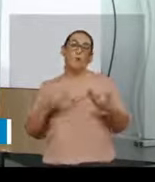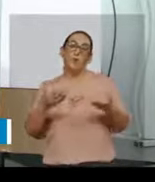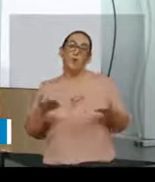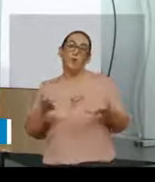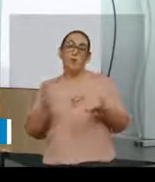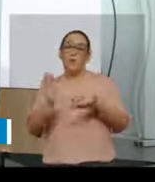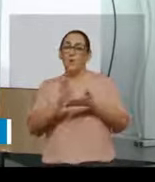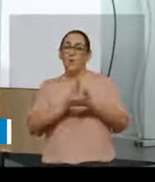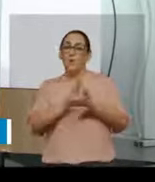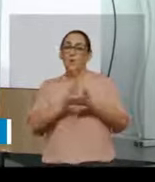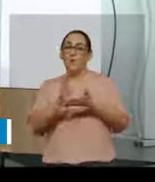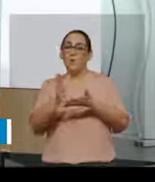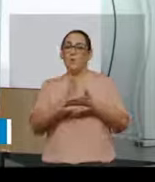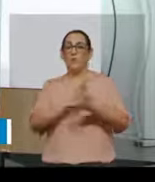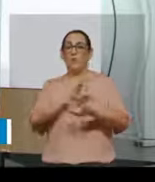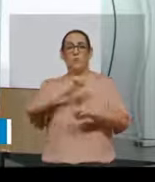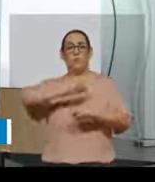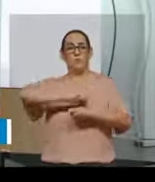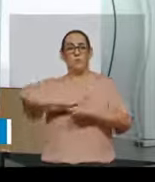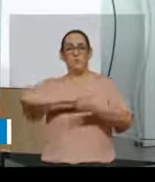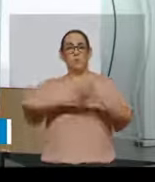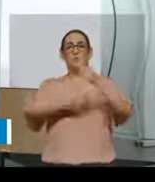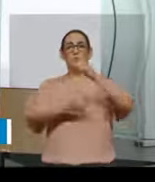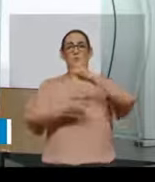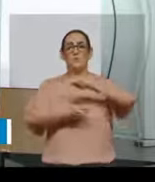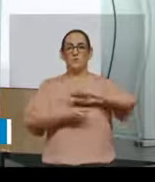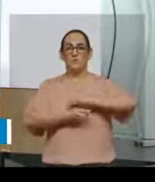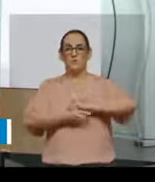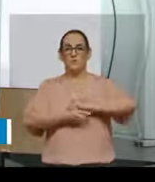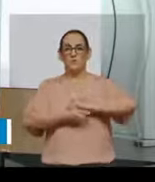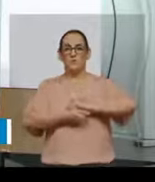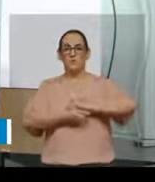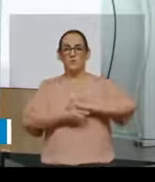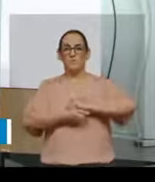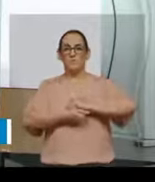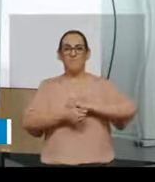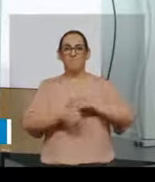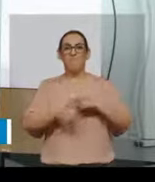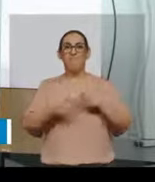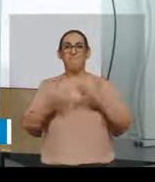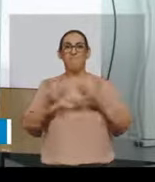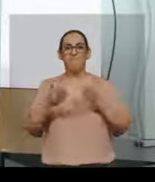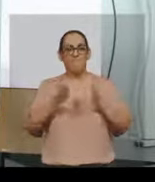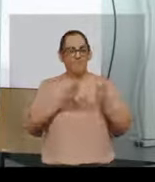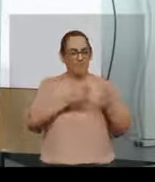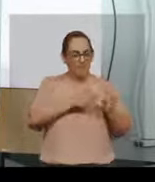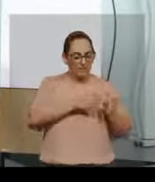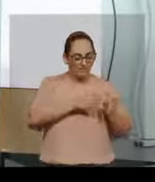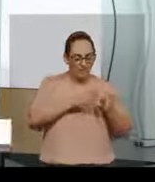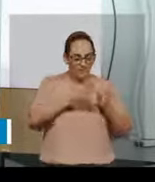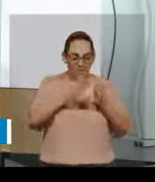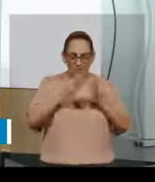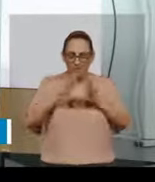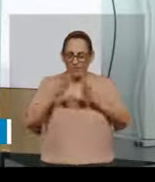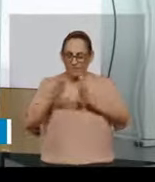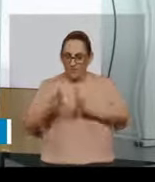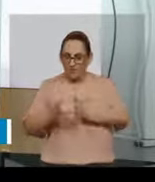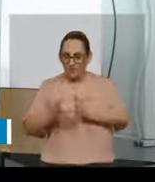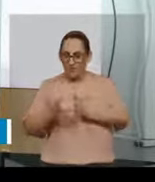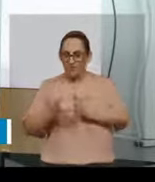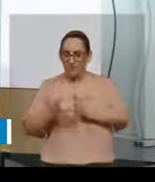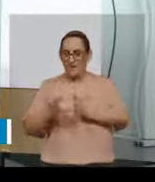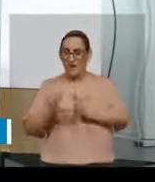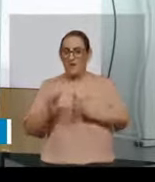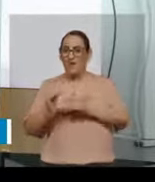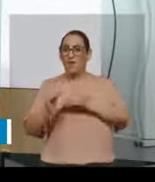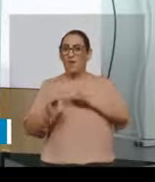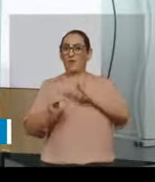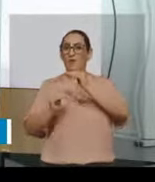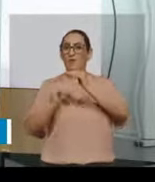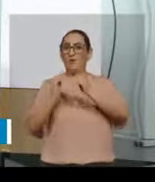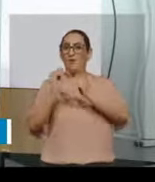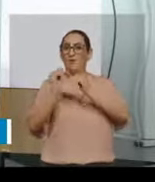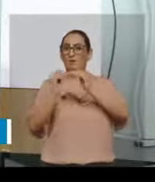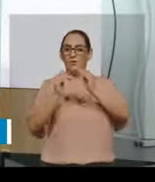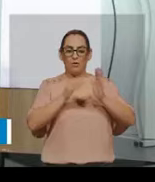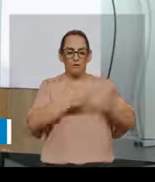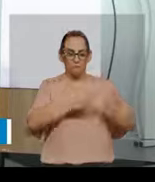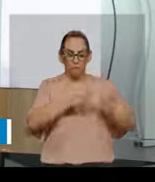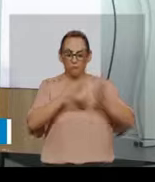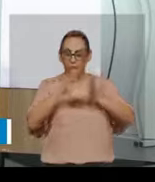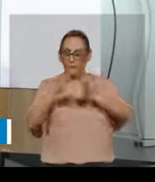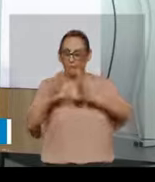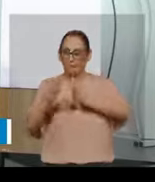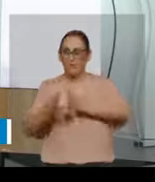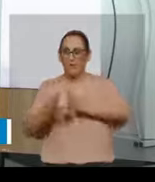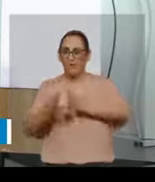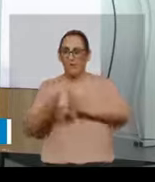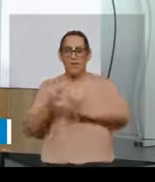algumas adaptações. Com isso, chegou a uma etapa, né, dessa história evolutiva, onde esse ancestral comum, essa